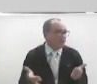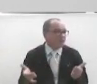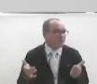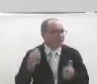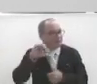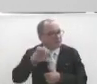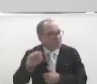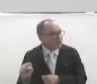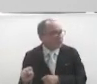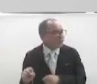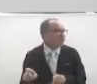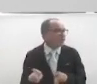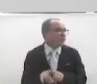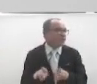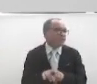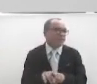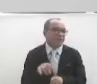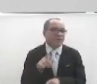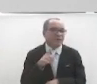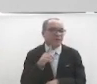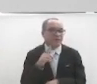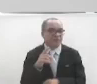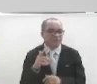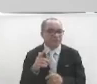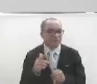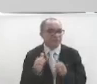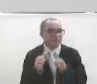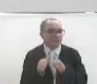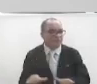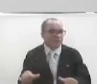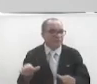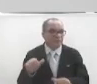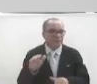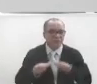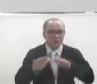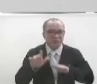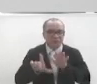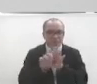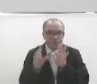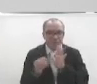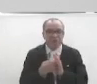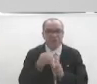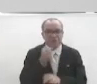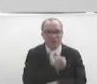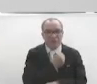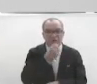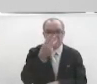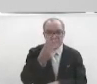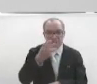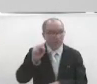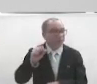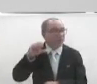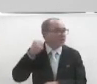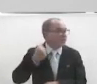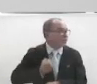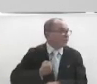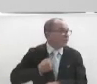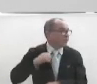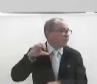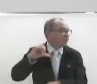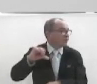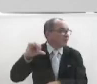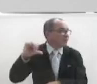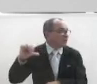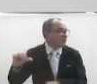38/98 tão bem Estamos aqui com mais uma Emenda 3899 que